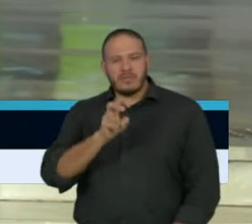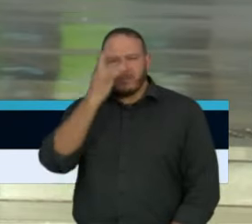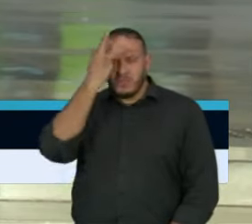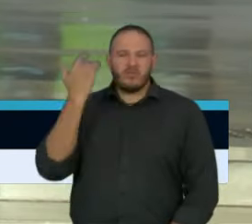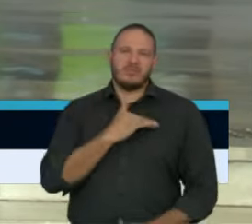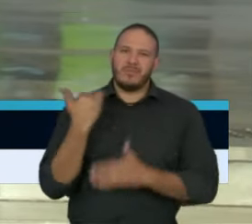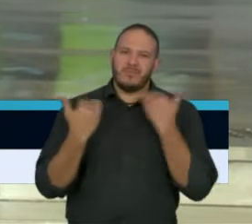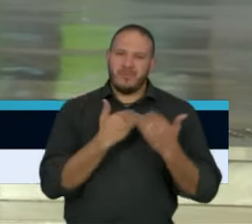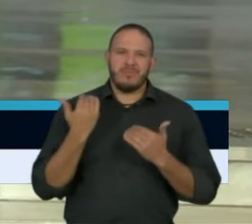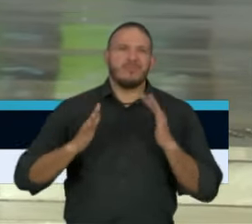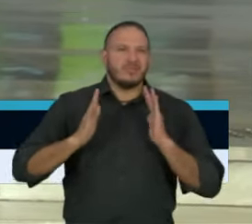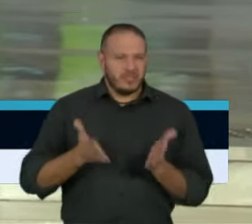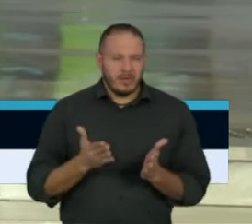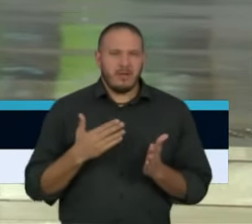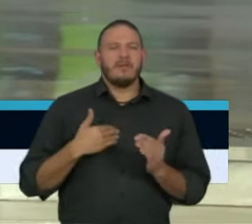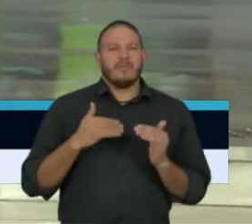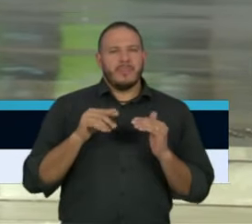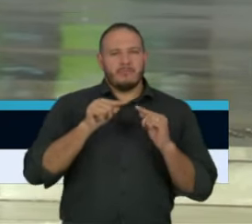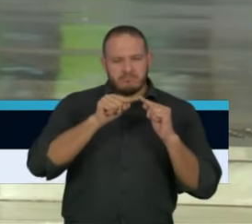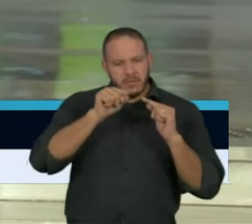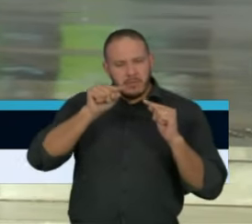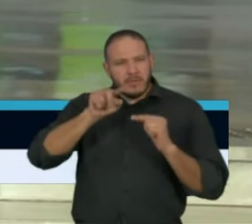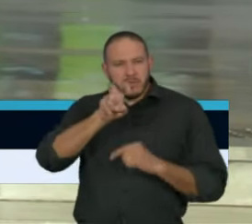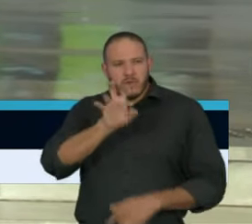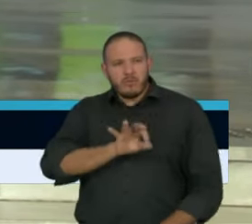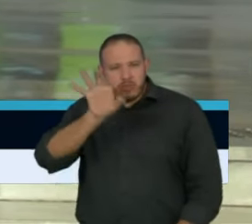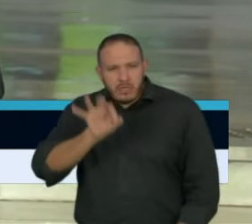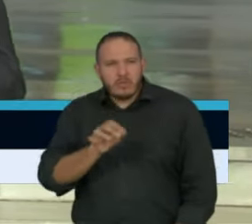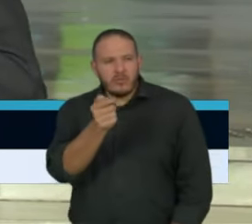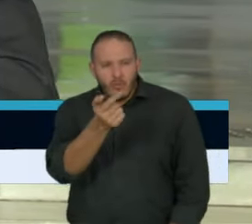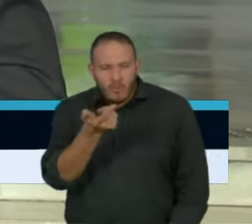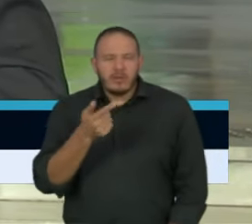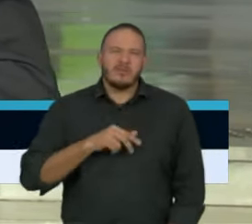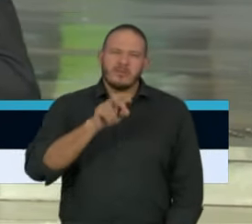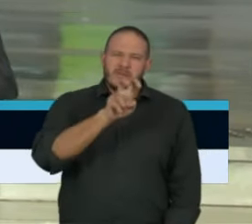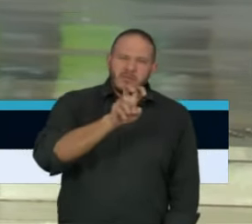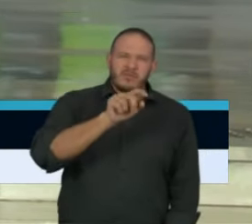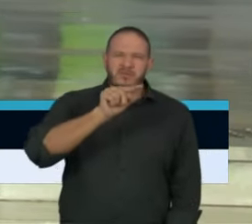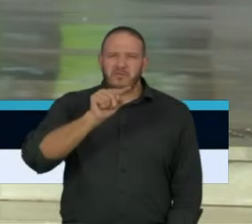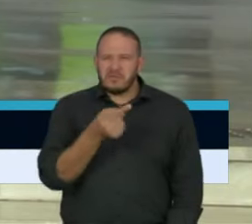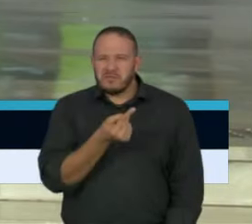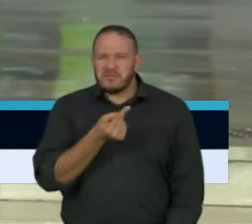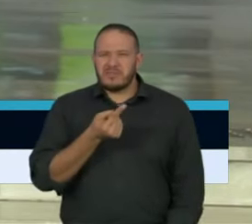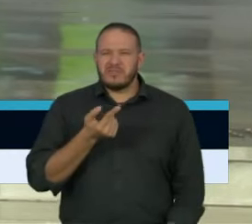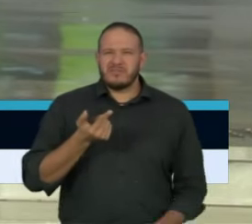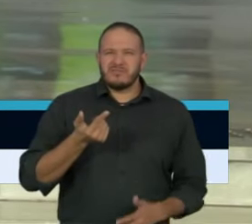óbitos, acima de 5%, um pouco, 5,